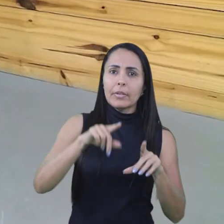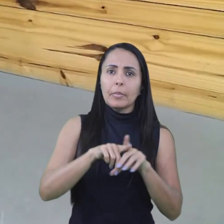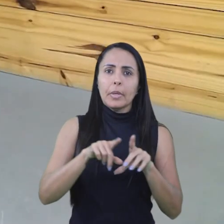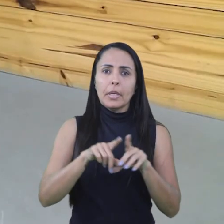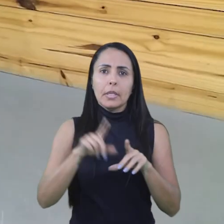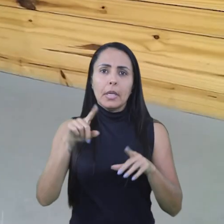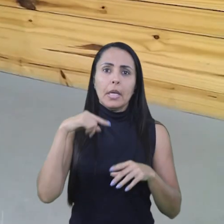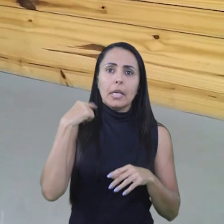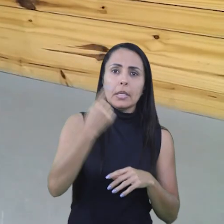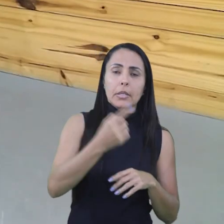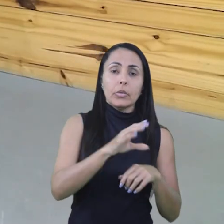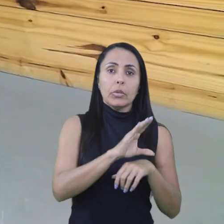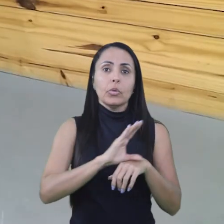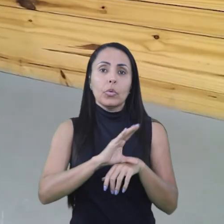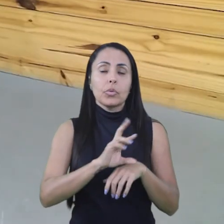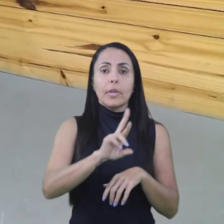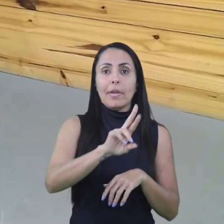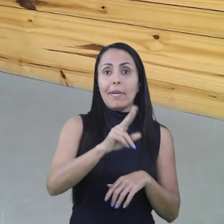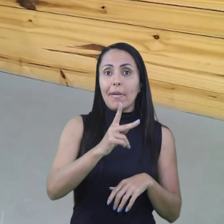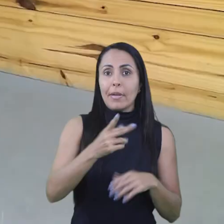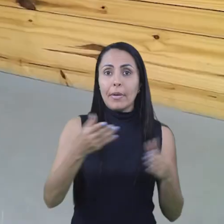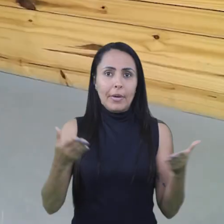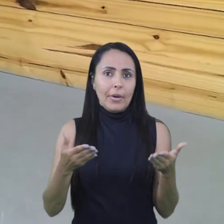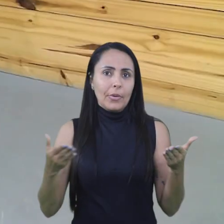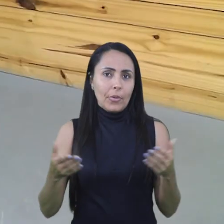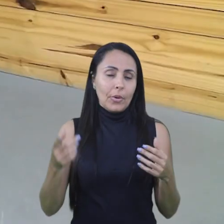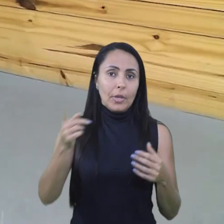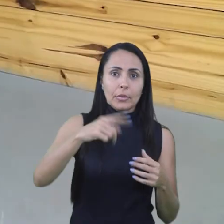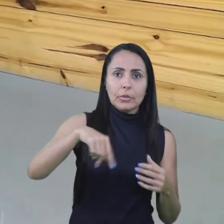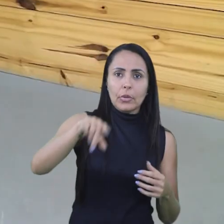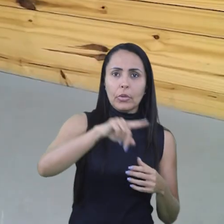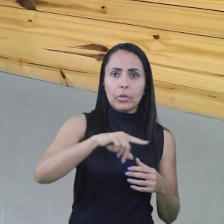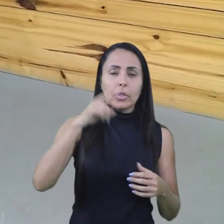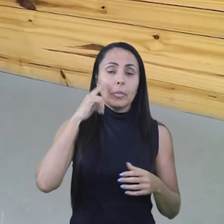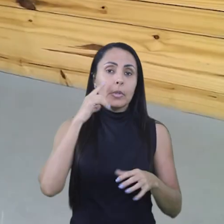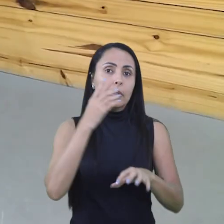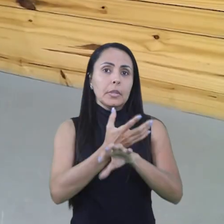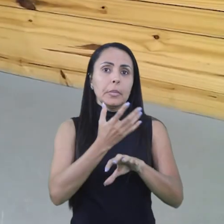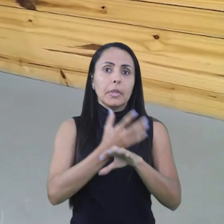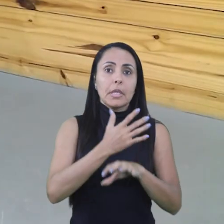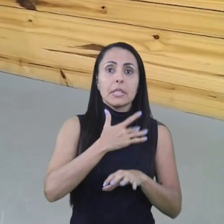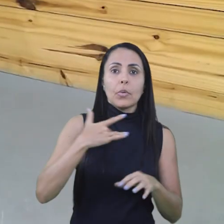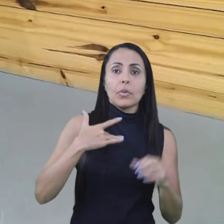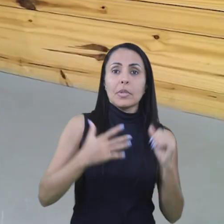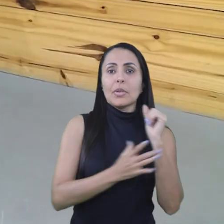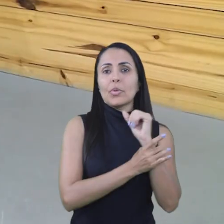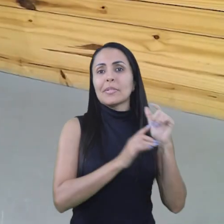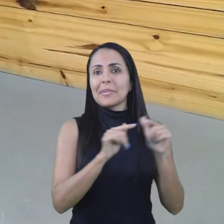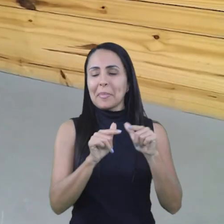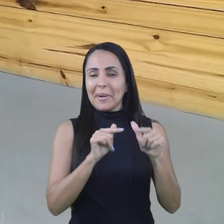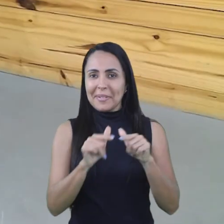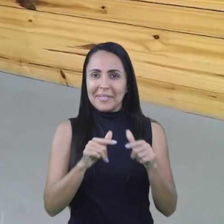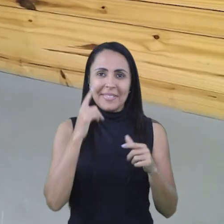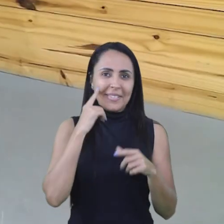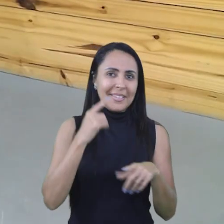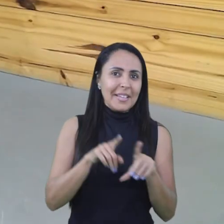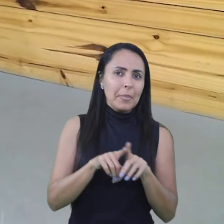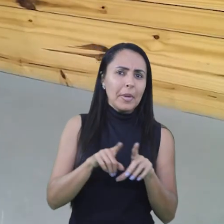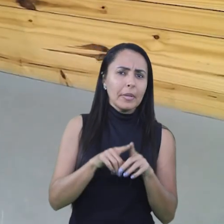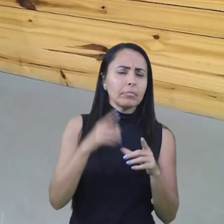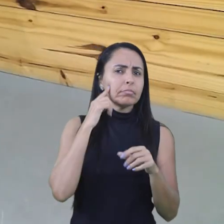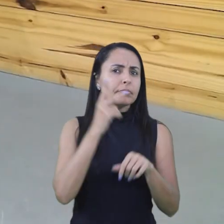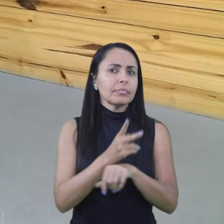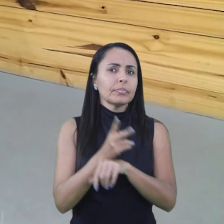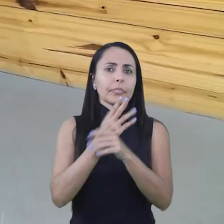a esse nosso curso de recursos humanos. Agora nós estamos na disciplina Saúde e Segurança do Trabalho e nessa videoaula